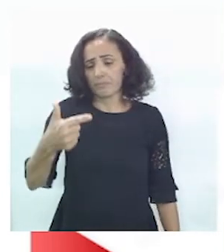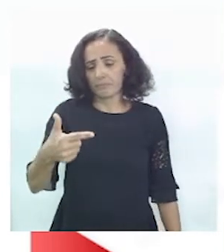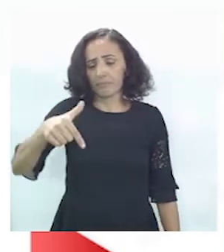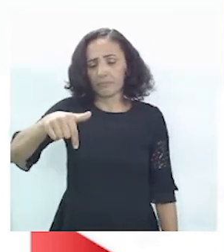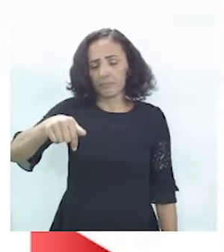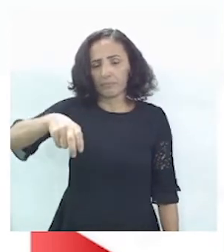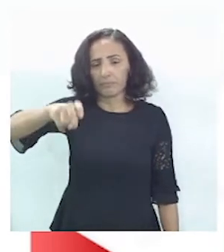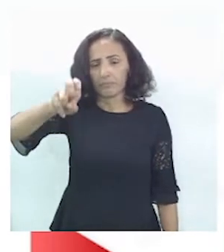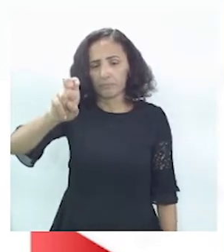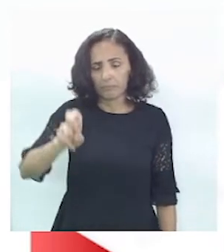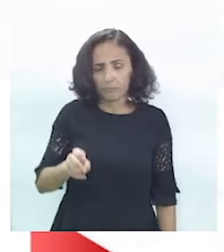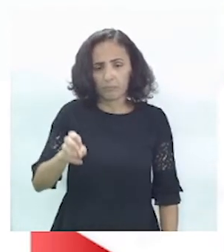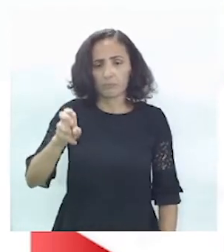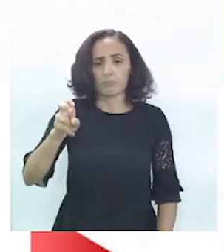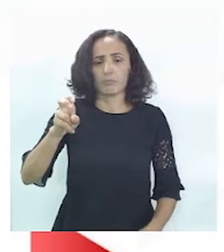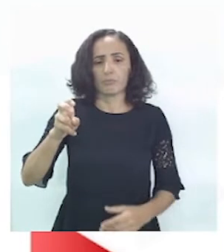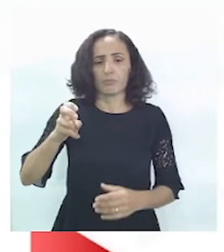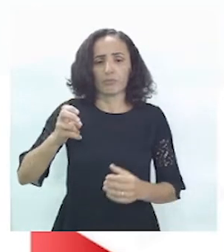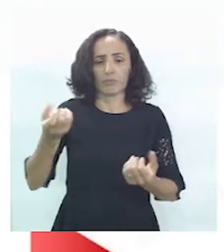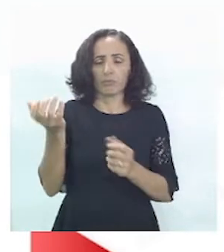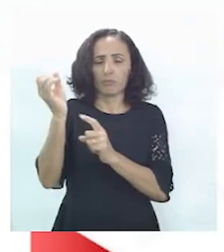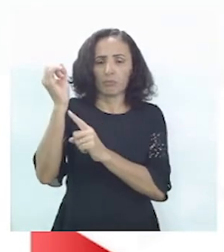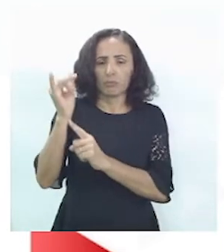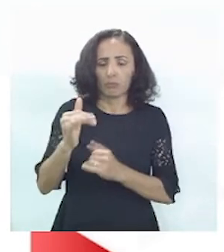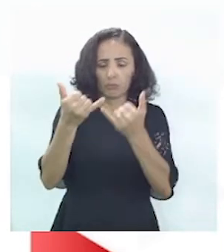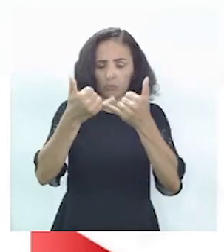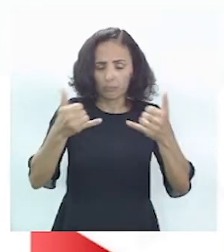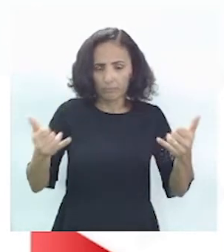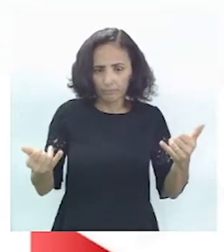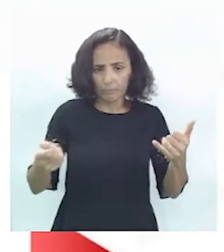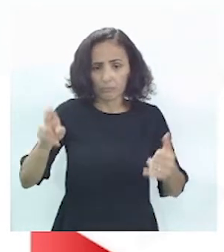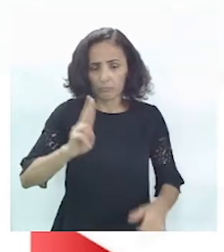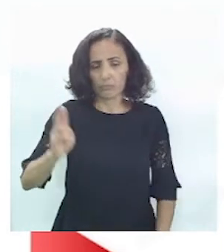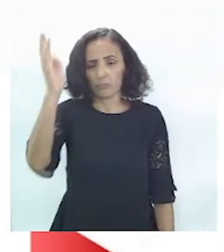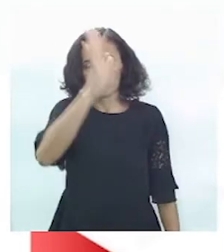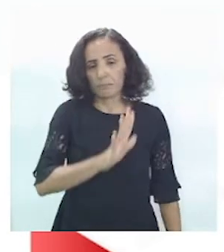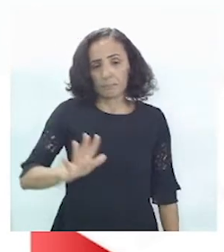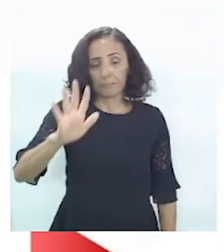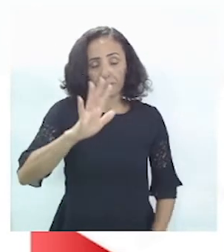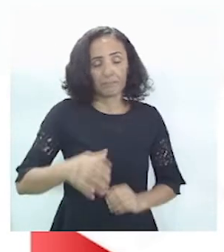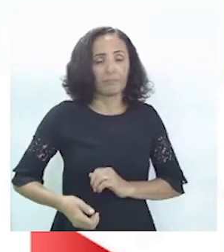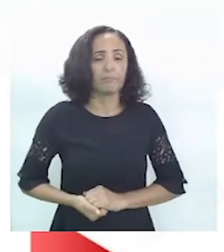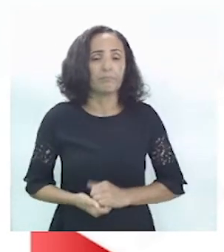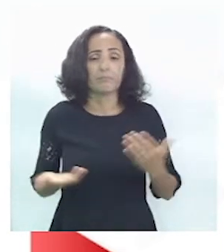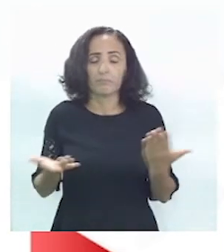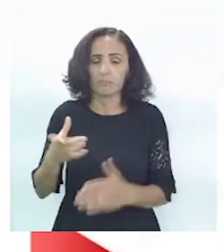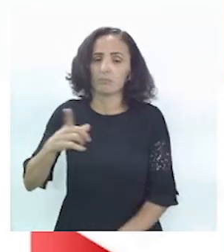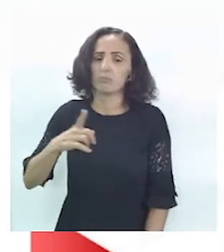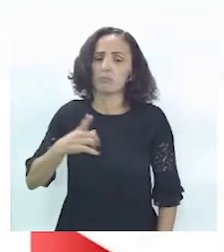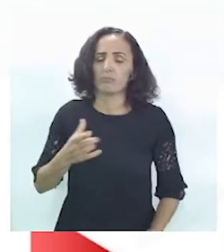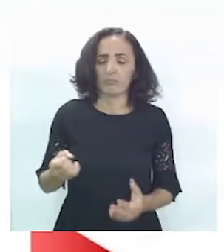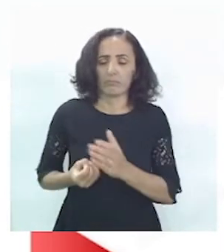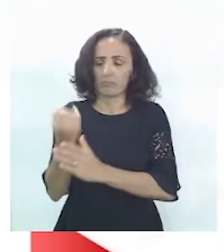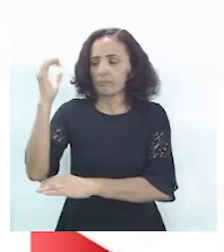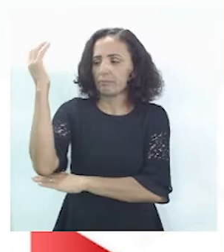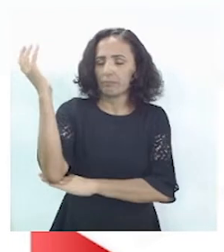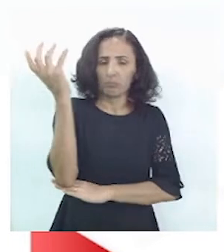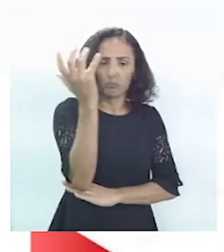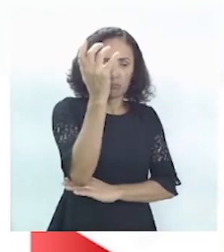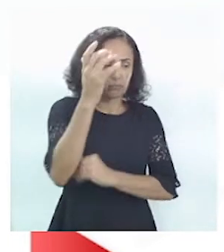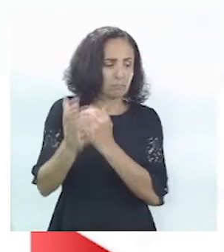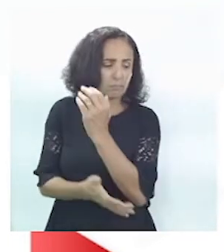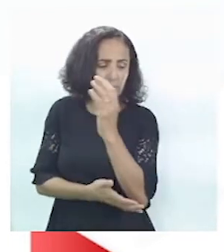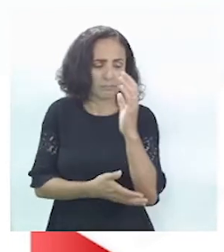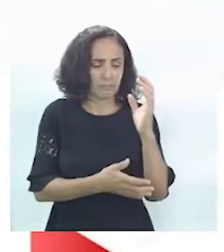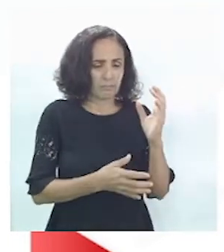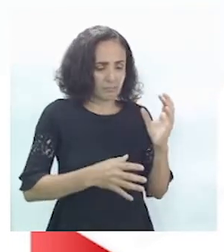do total consumido no Brasil. Só que temos a termoelétrica e o meio ambiente. Com vários